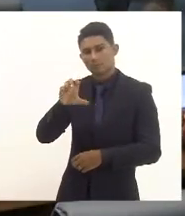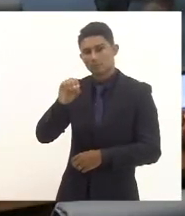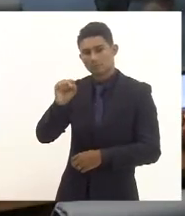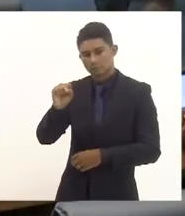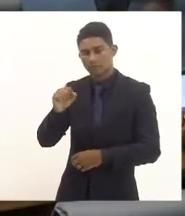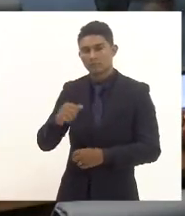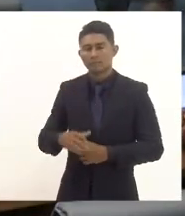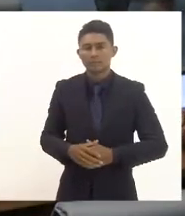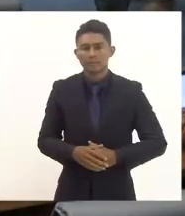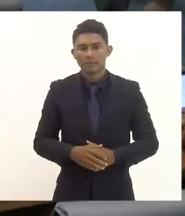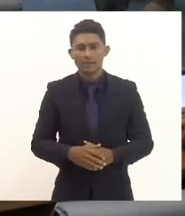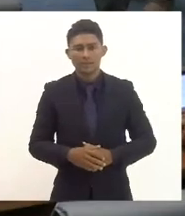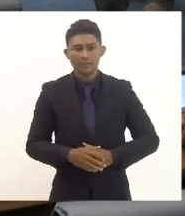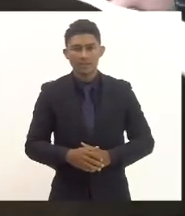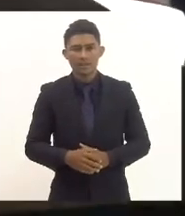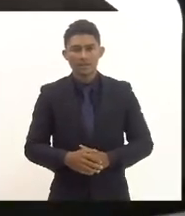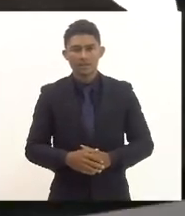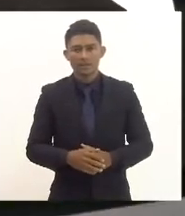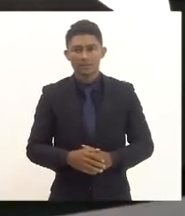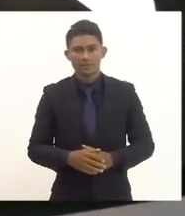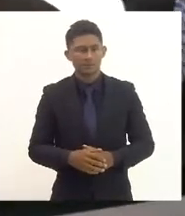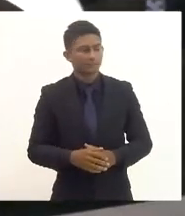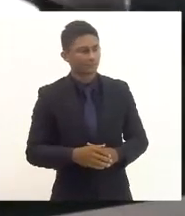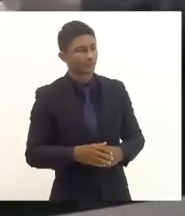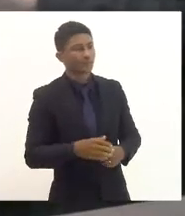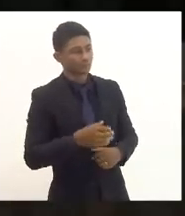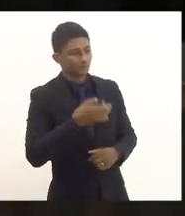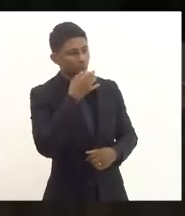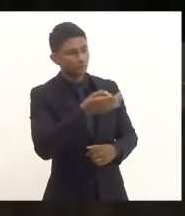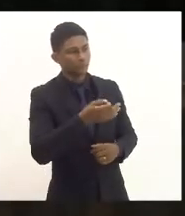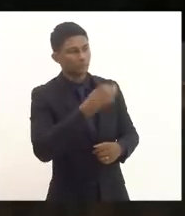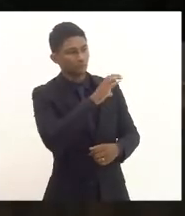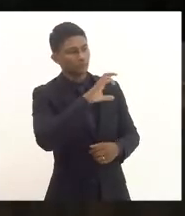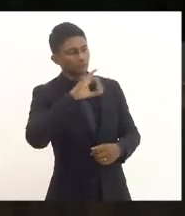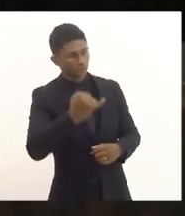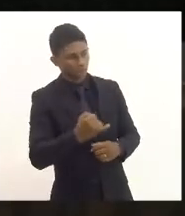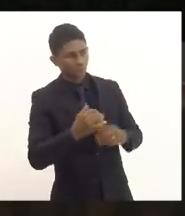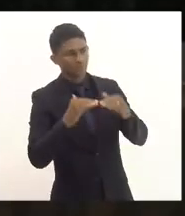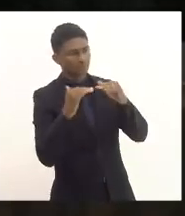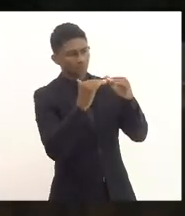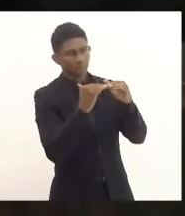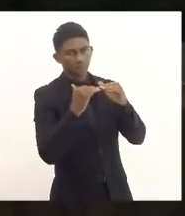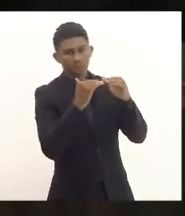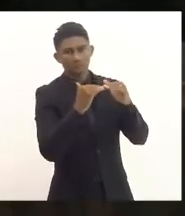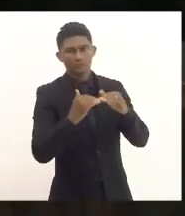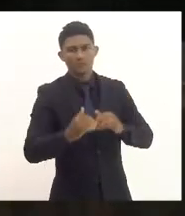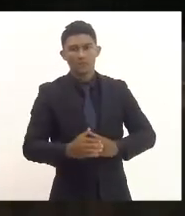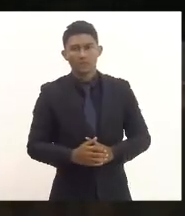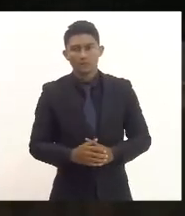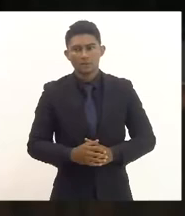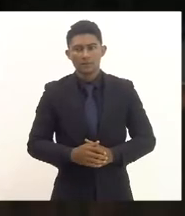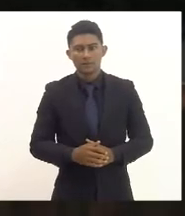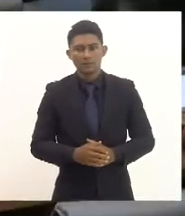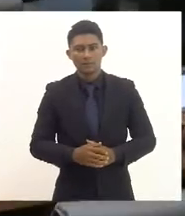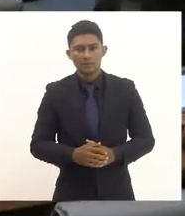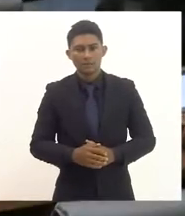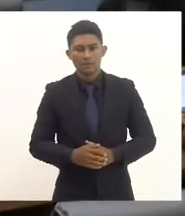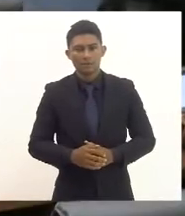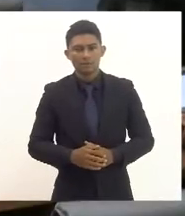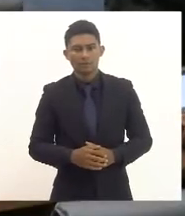é é Me acompanhe STJ presidente da Comissão de tributação Deputado Luiz Paulo